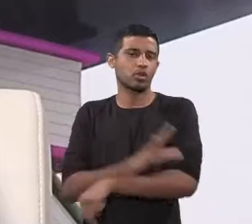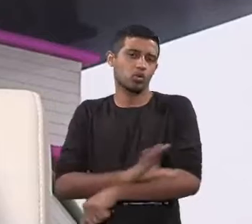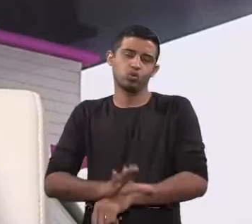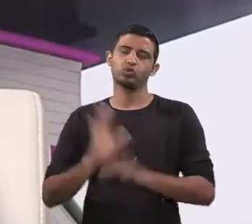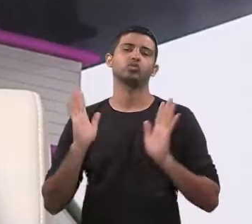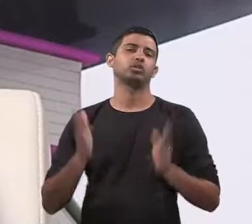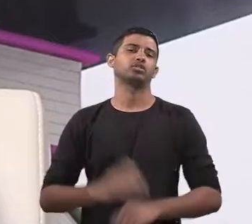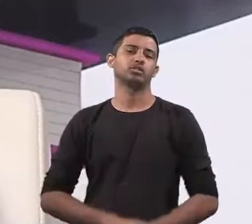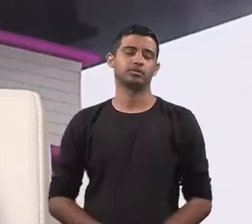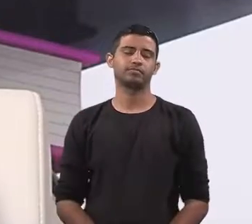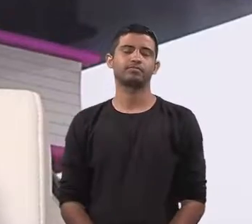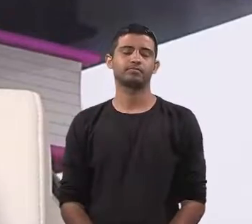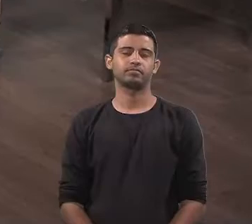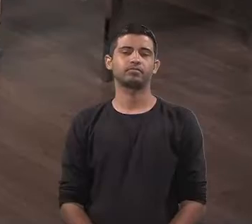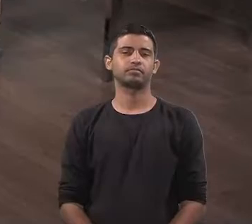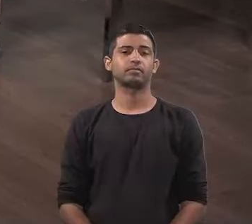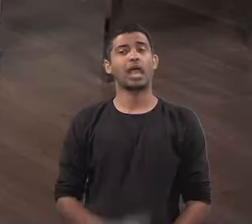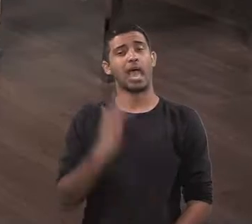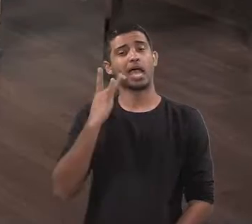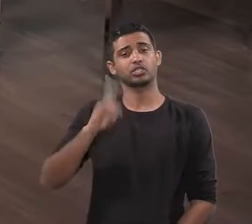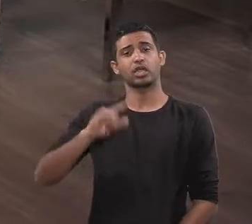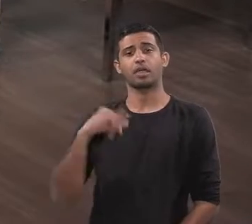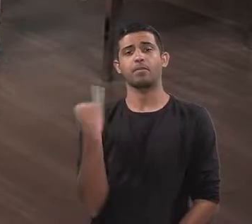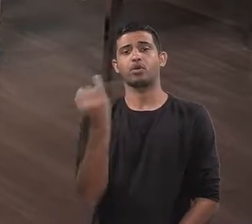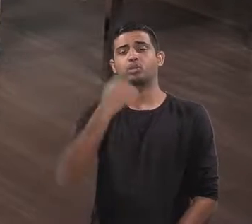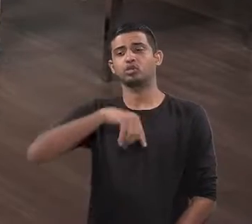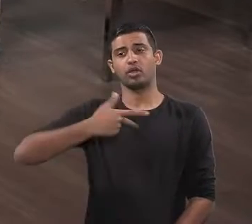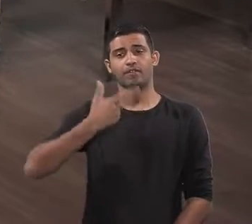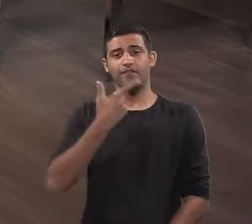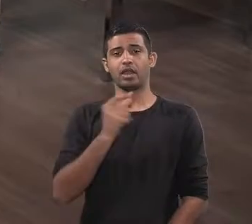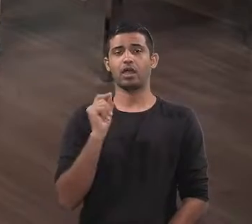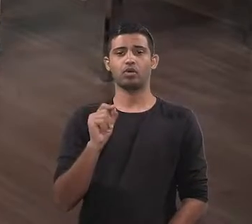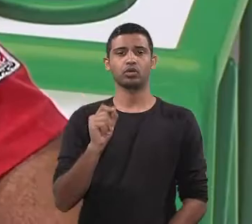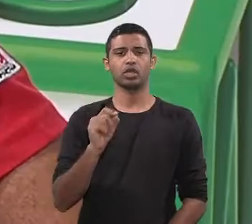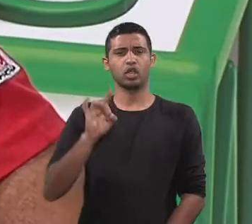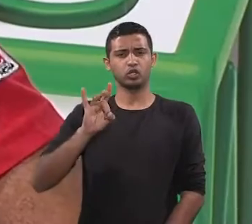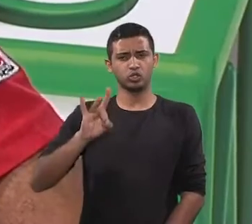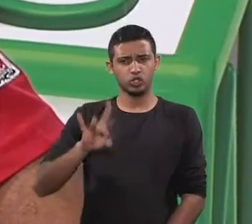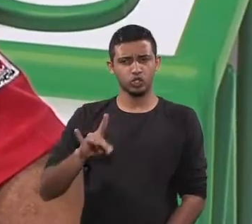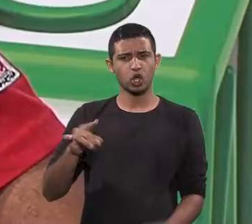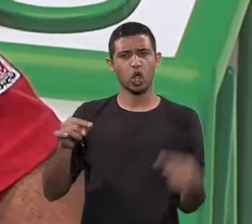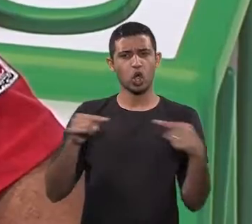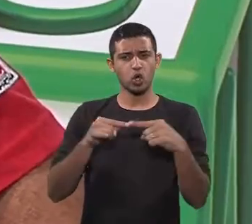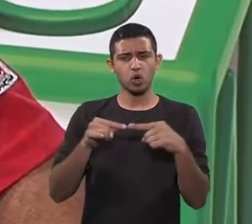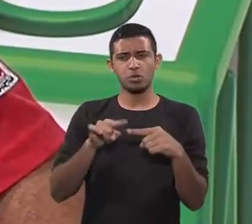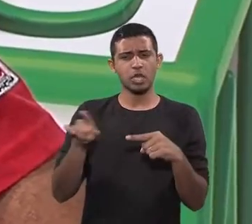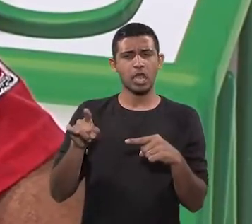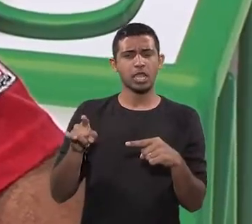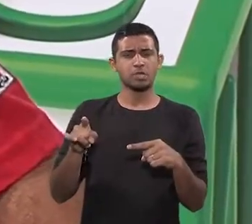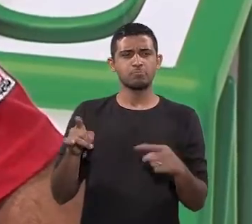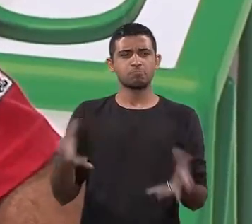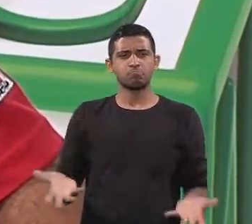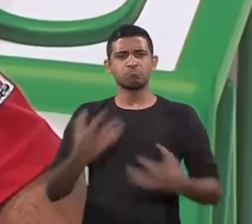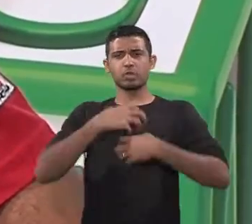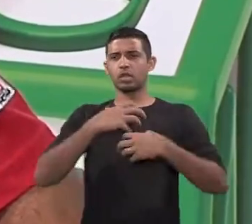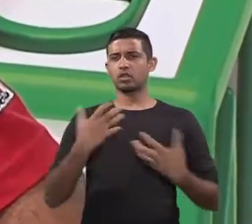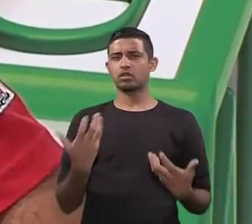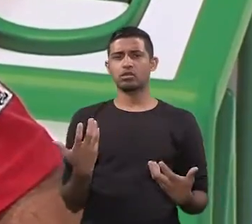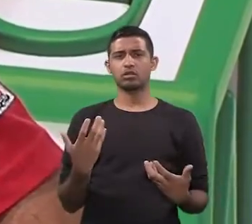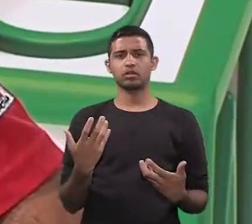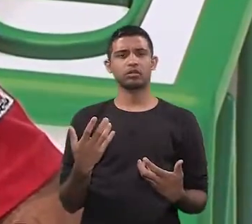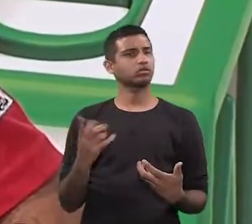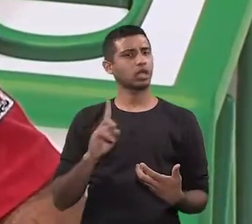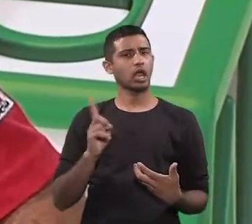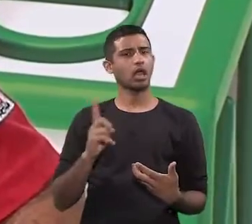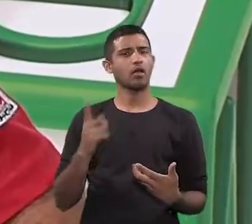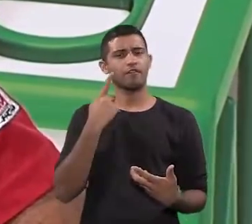cultura. A grande maioria, sim. Acho que é importante a gente ressaltar que não é a questão só do desporto em si. A educação física